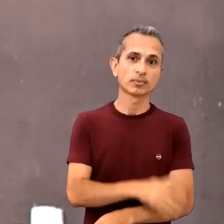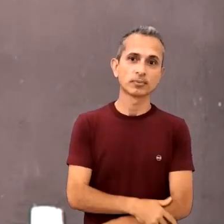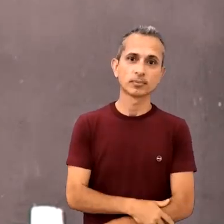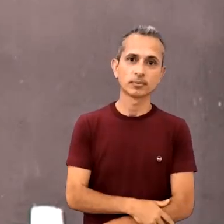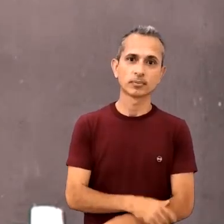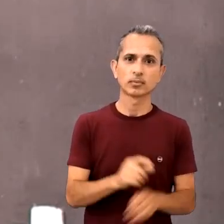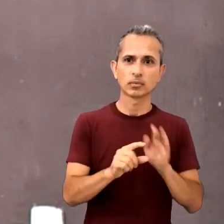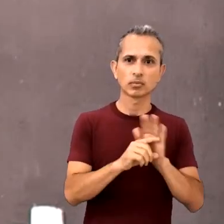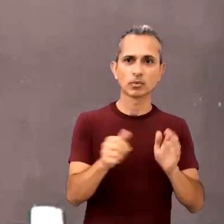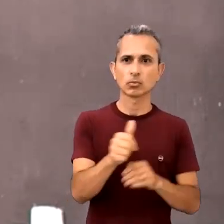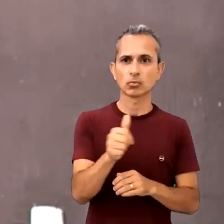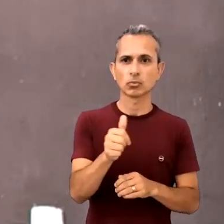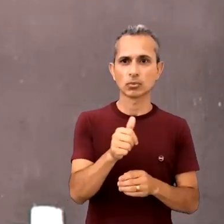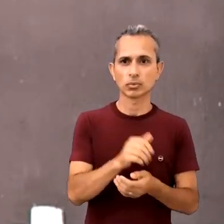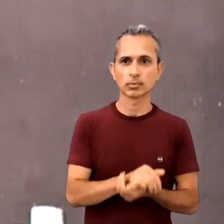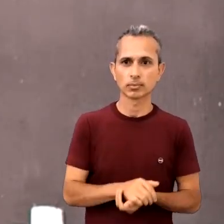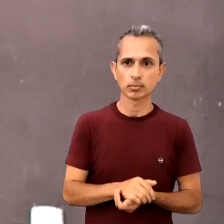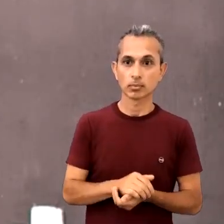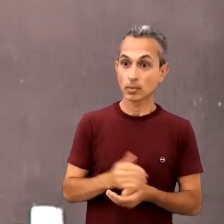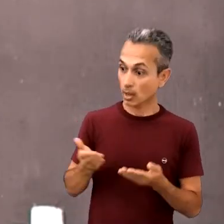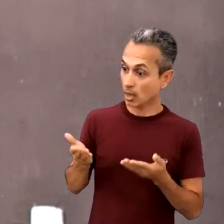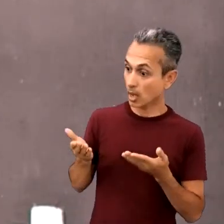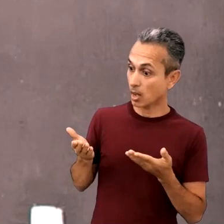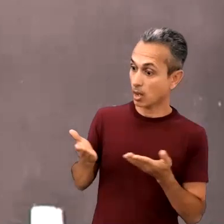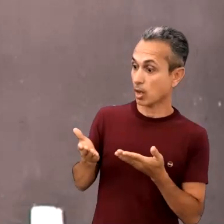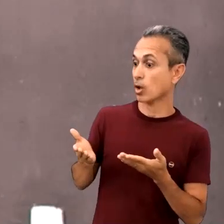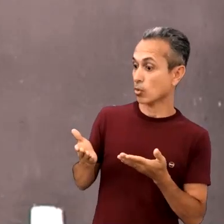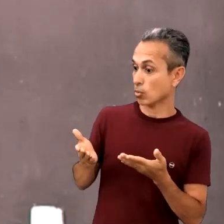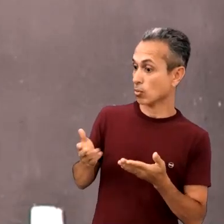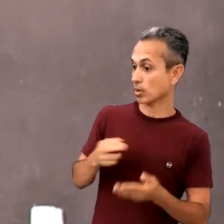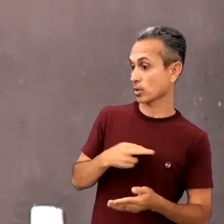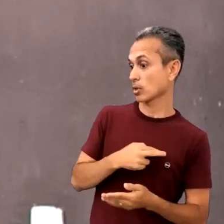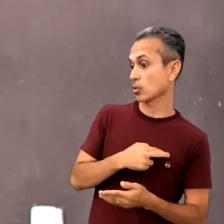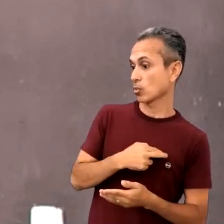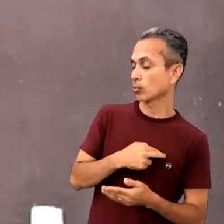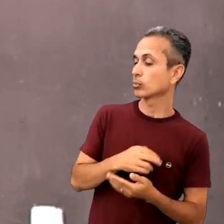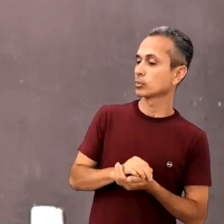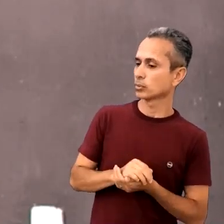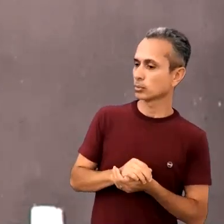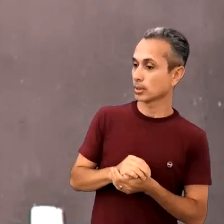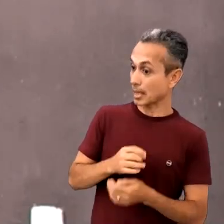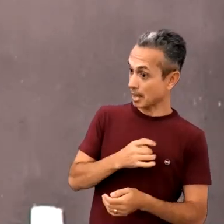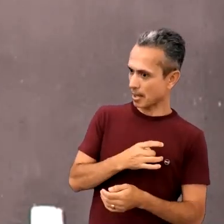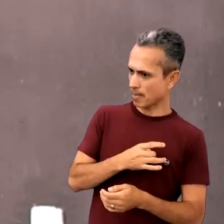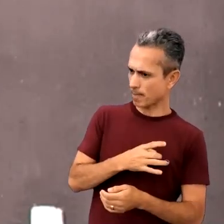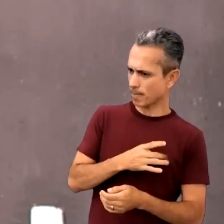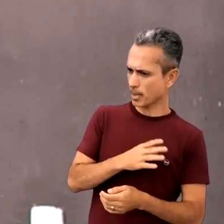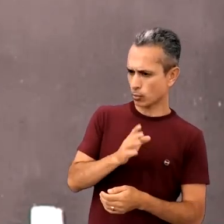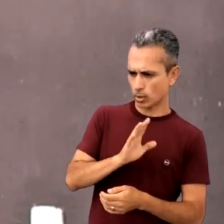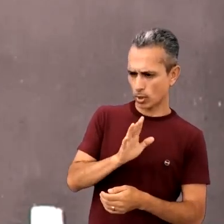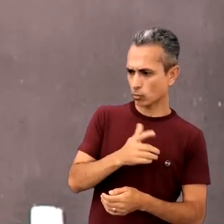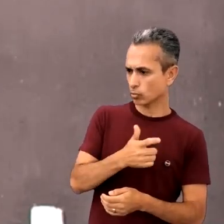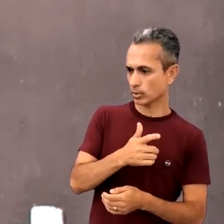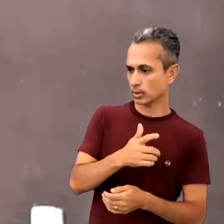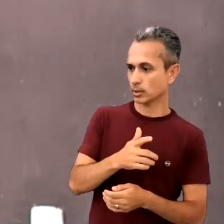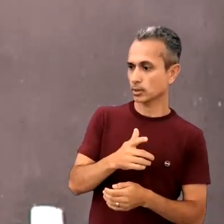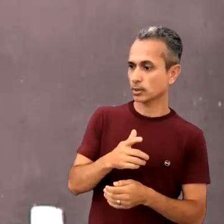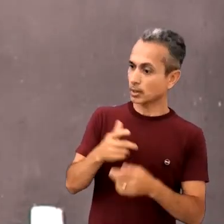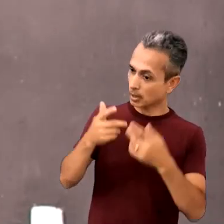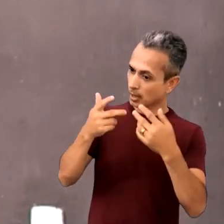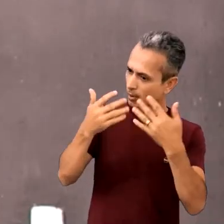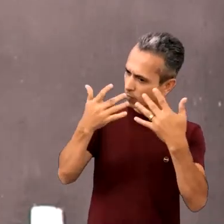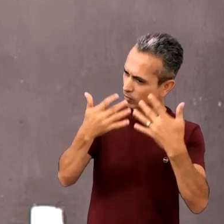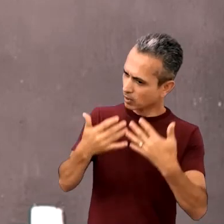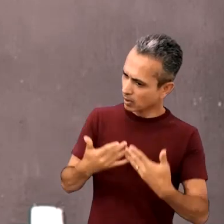O verso 11, ele diz assim, e agora, minha filha, não tenha medo. Tudo o que você falou, eu vou